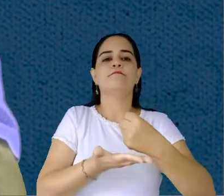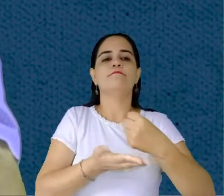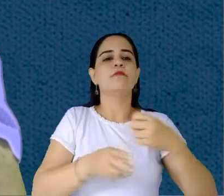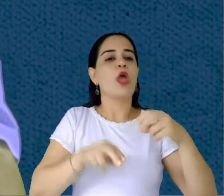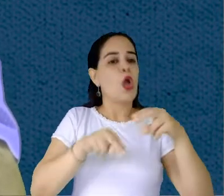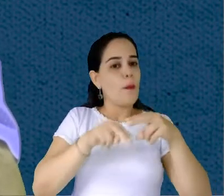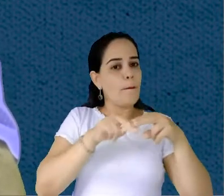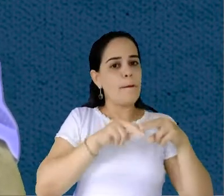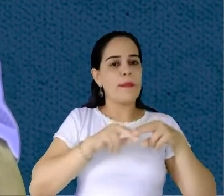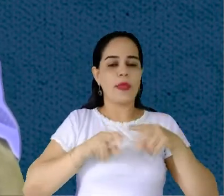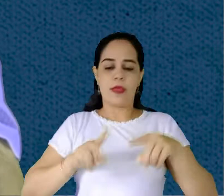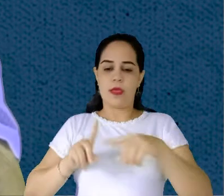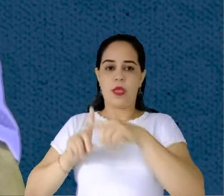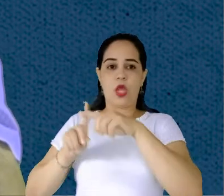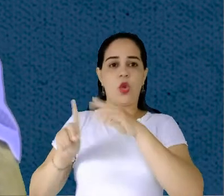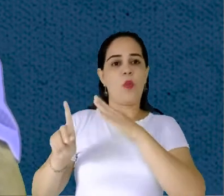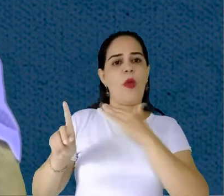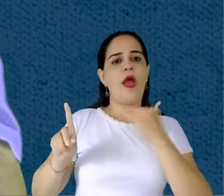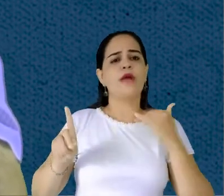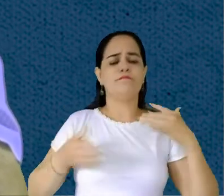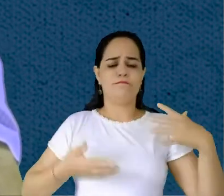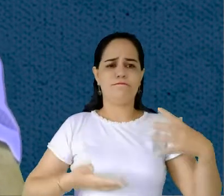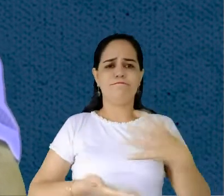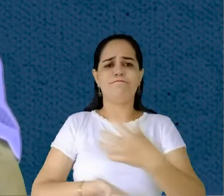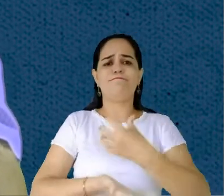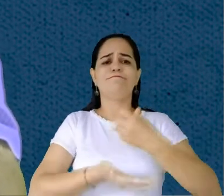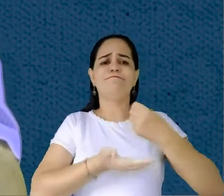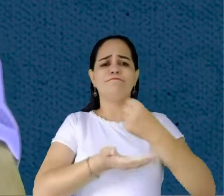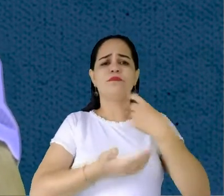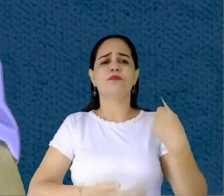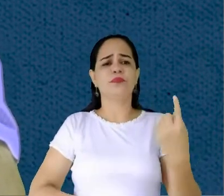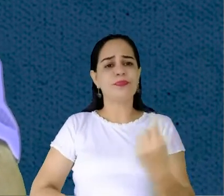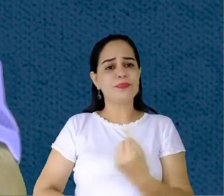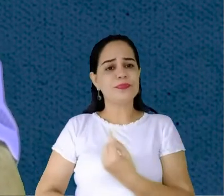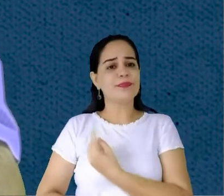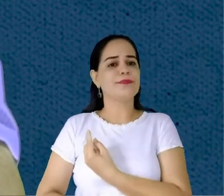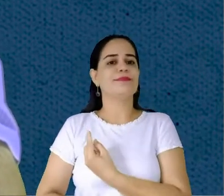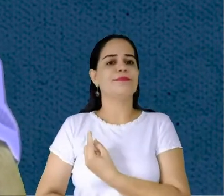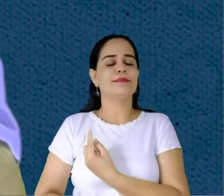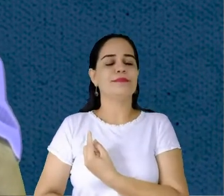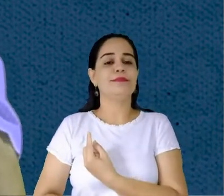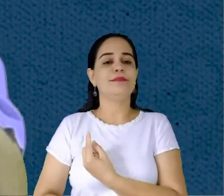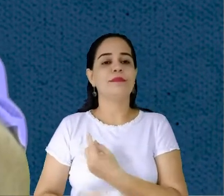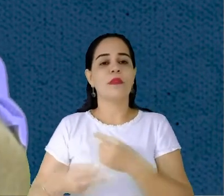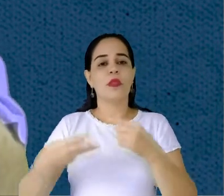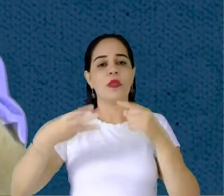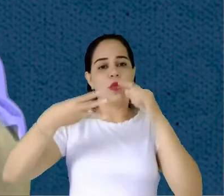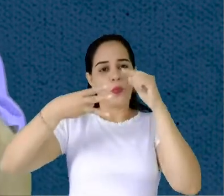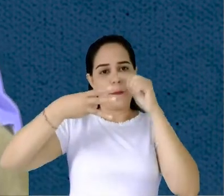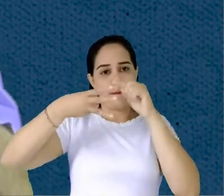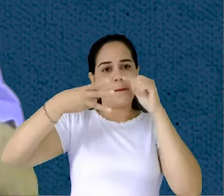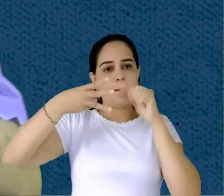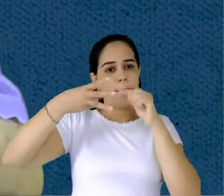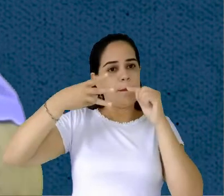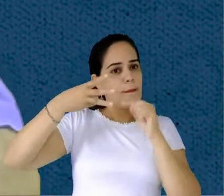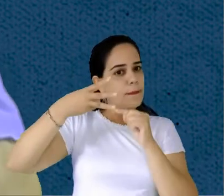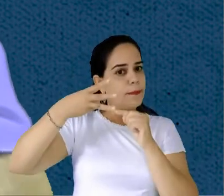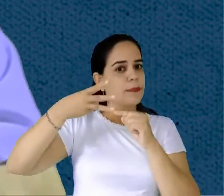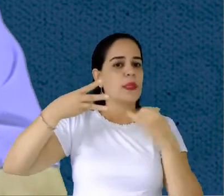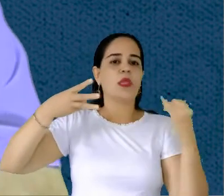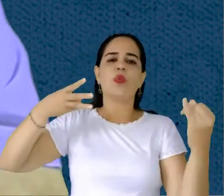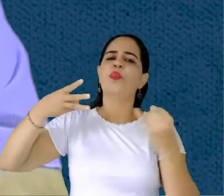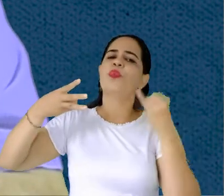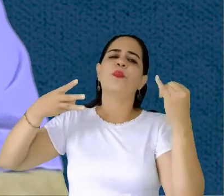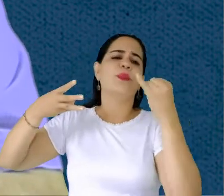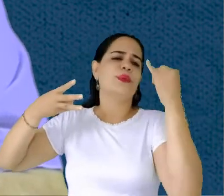que através da sua morte Ele nos comprou, nos resgatou e trouxe a salvação para todos nós. Essas três